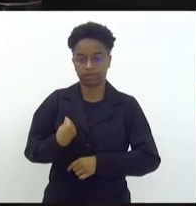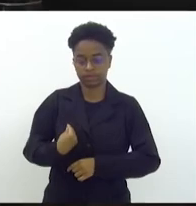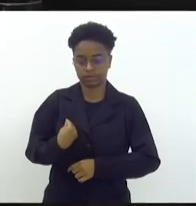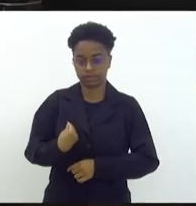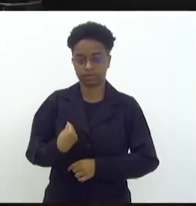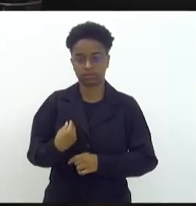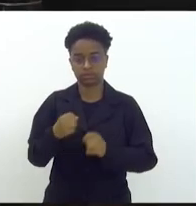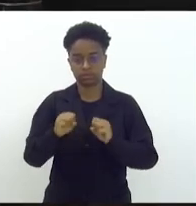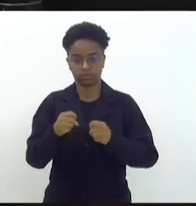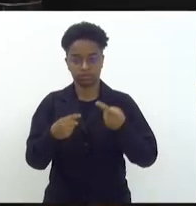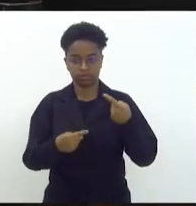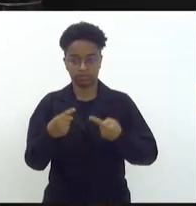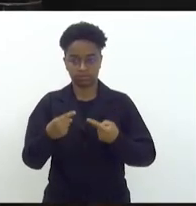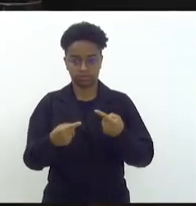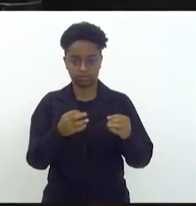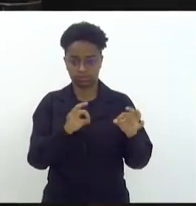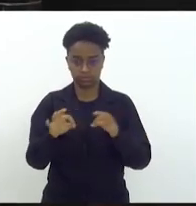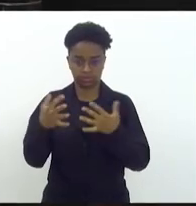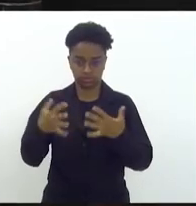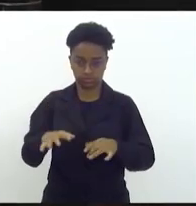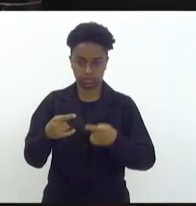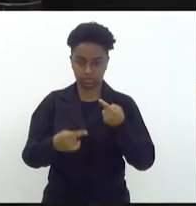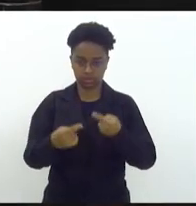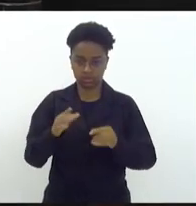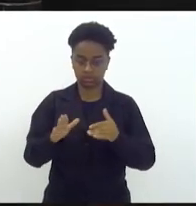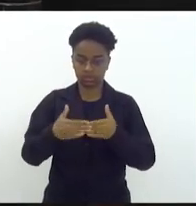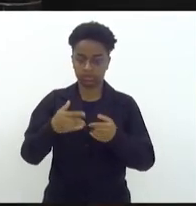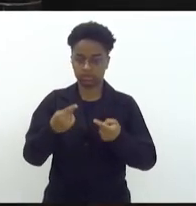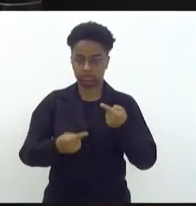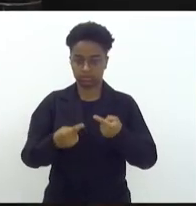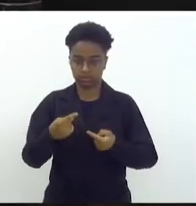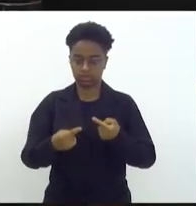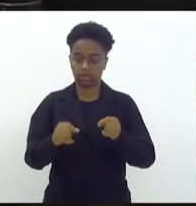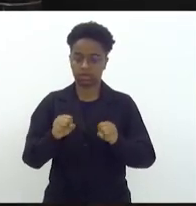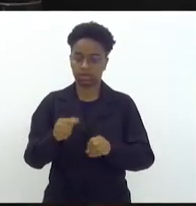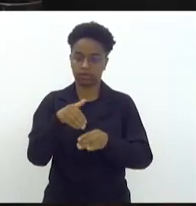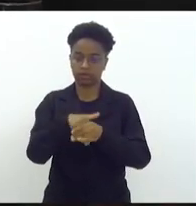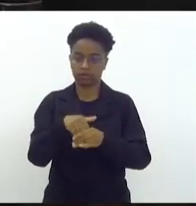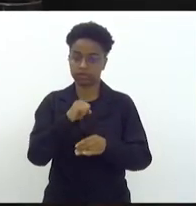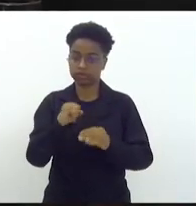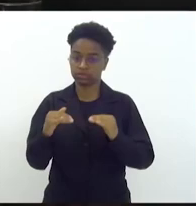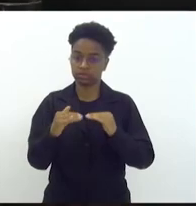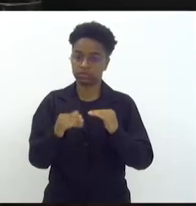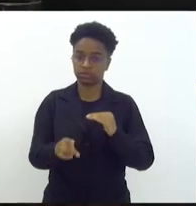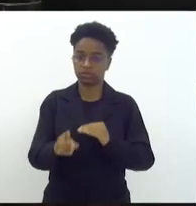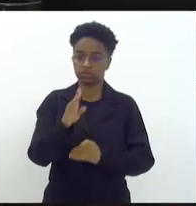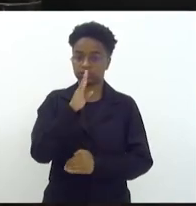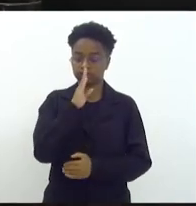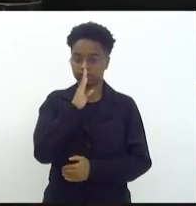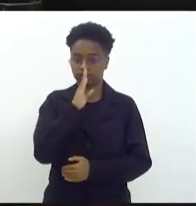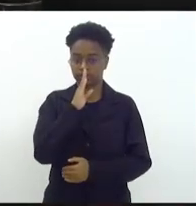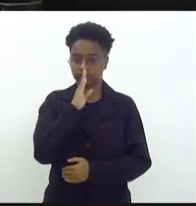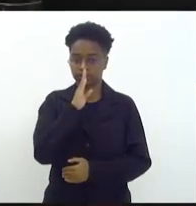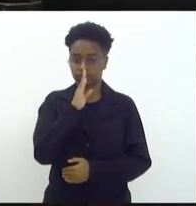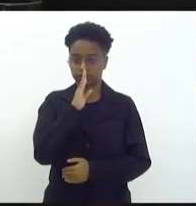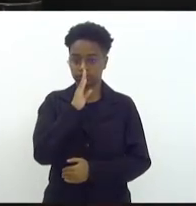Em discussão, não havendo quem queira discutir, encerrada a discussão, em votação, os senhores que aprovam, permanecem como estão.